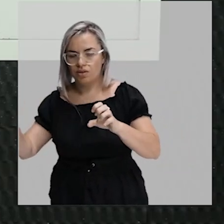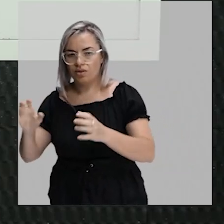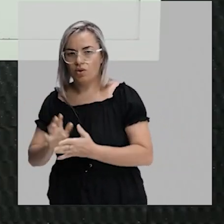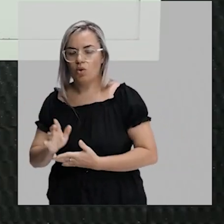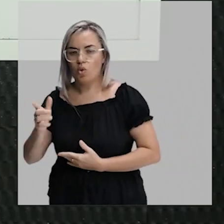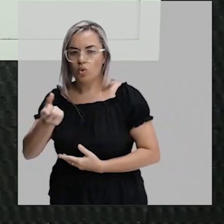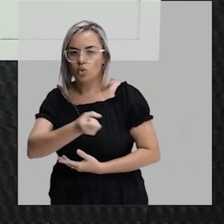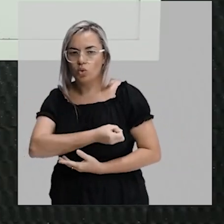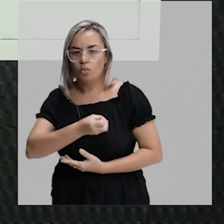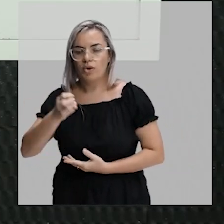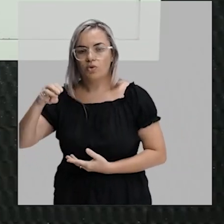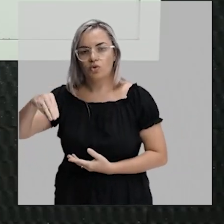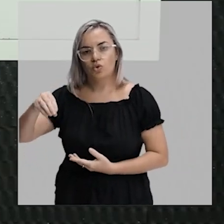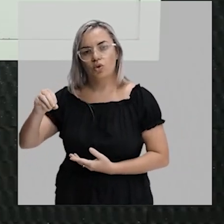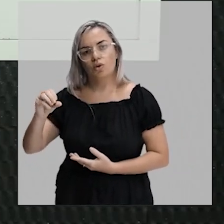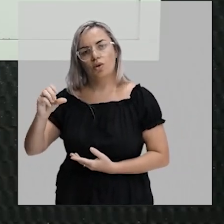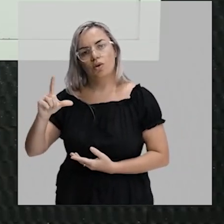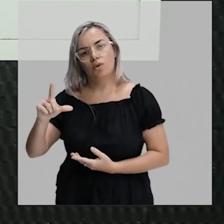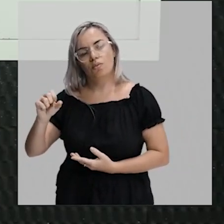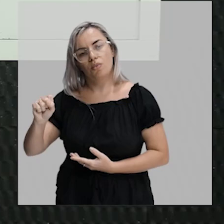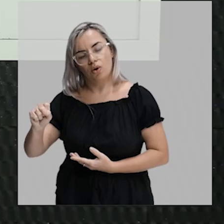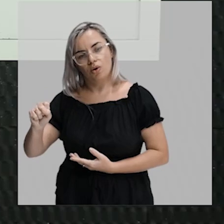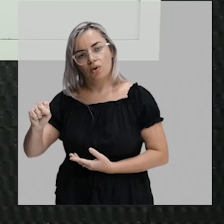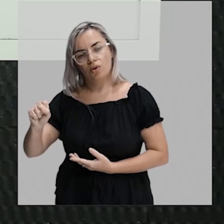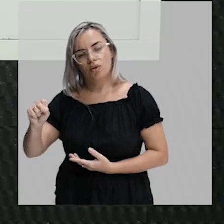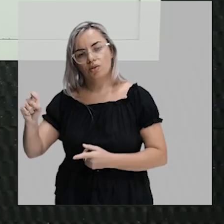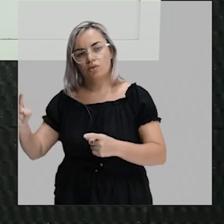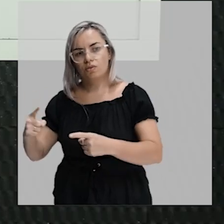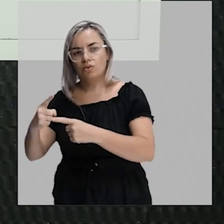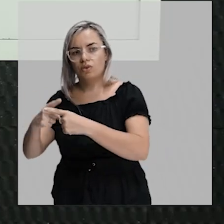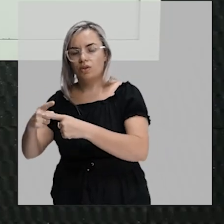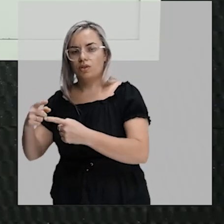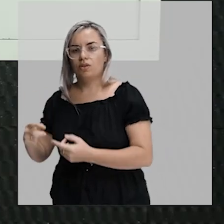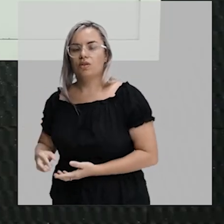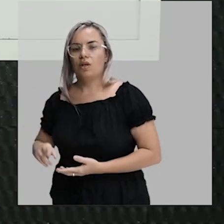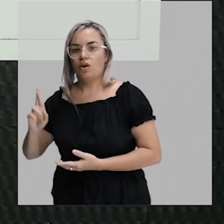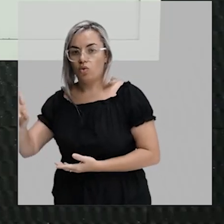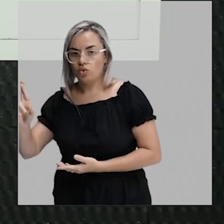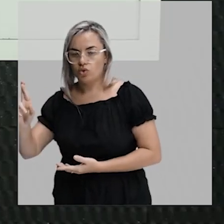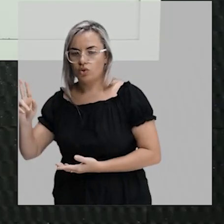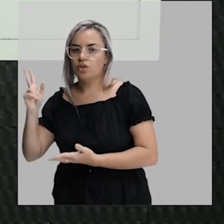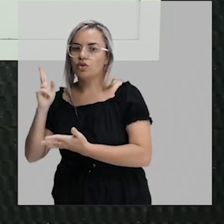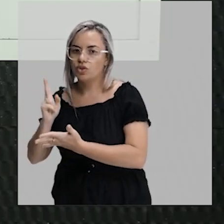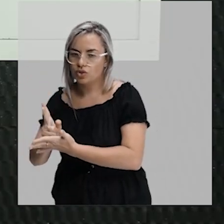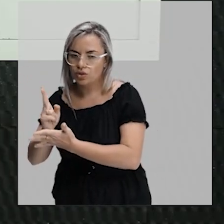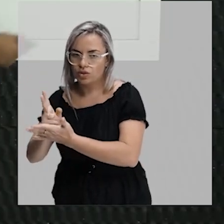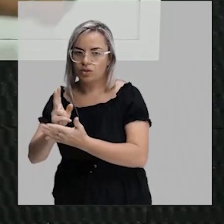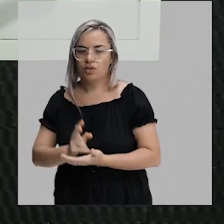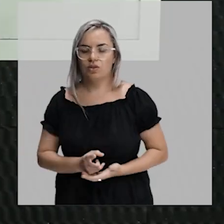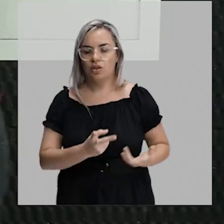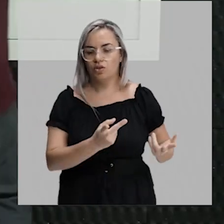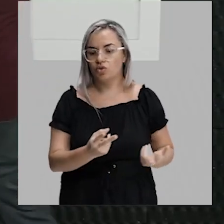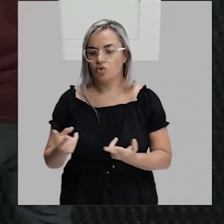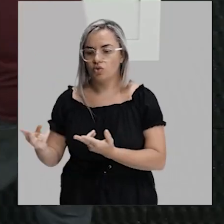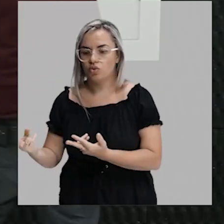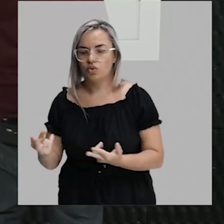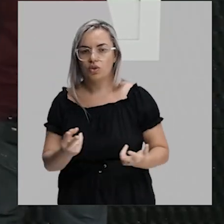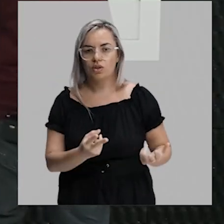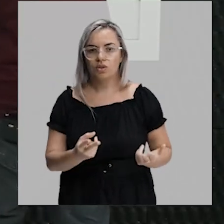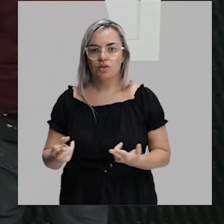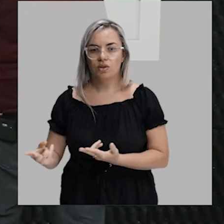a constante. Certo? Só posso deduzir o quê? Que essas duas relações elas são iguais. Então, podemos dizer